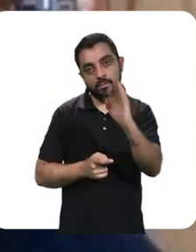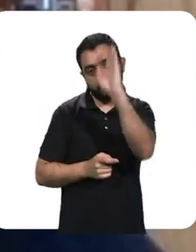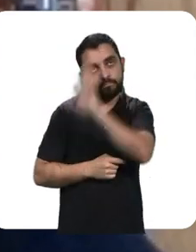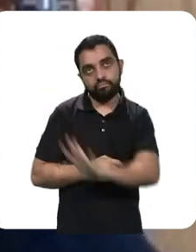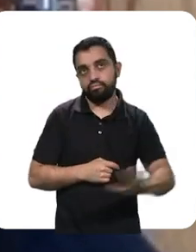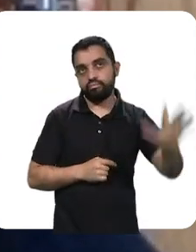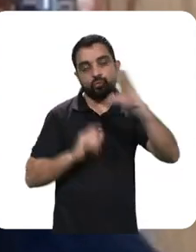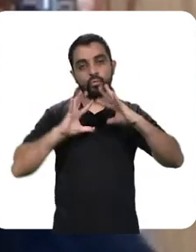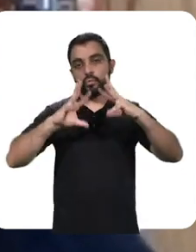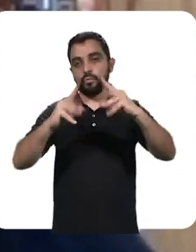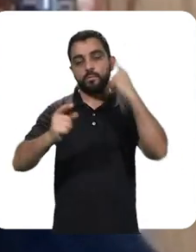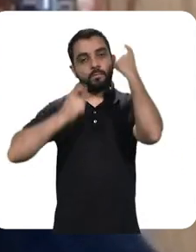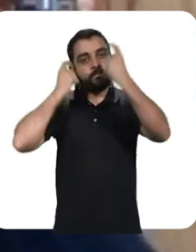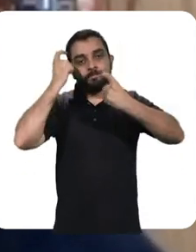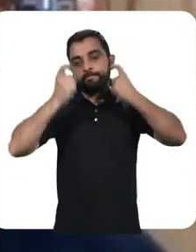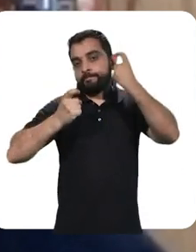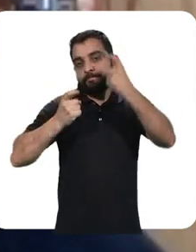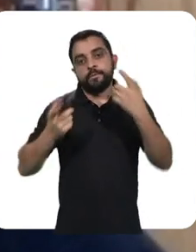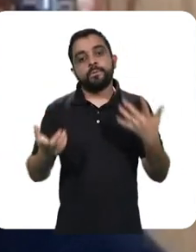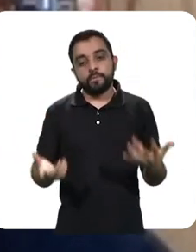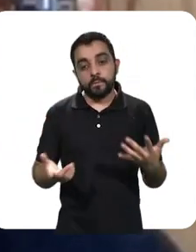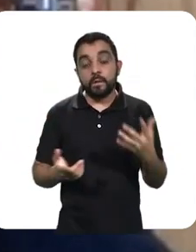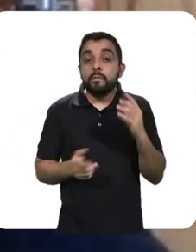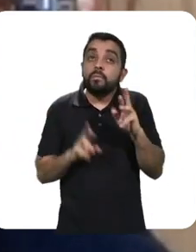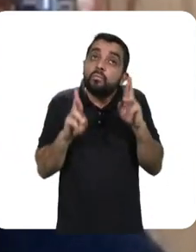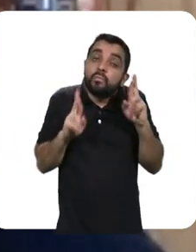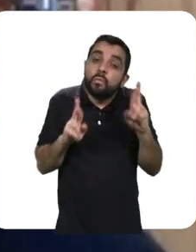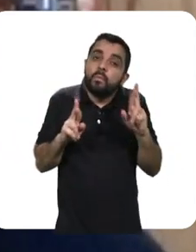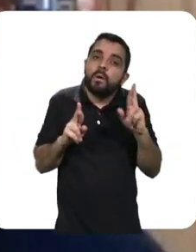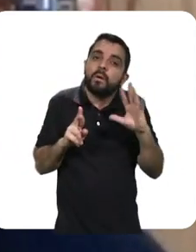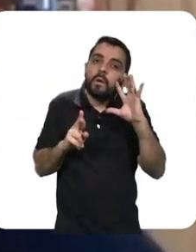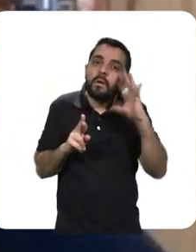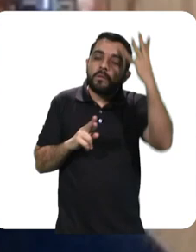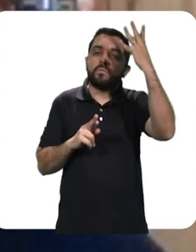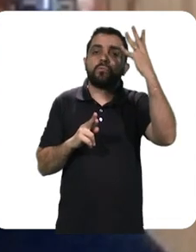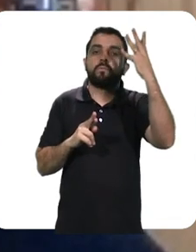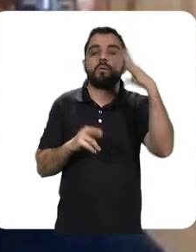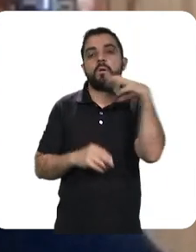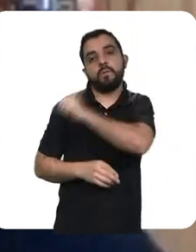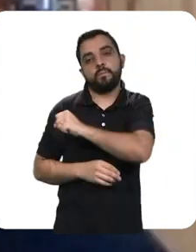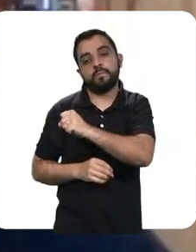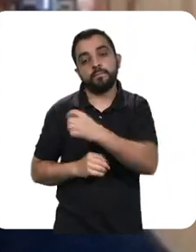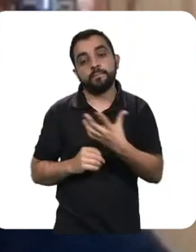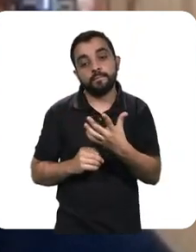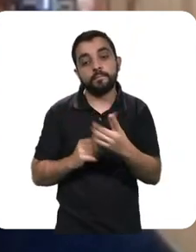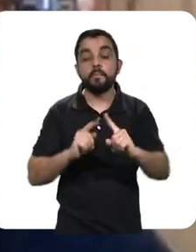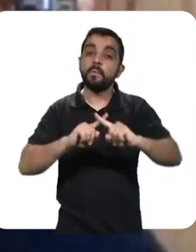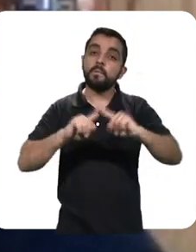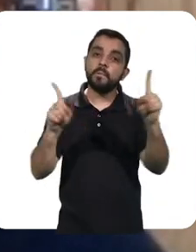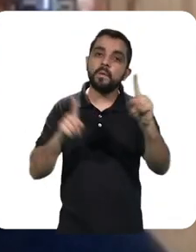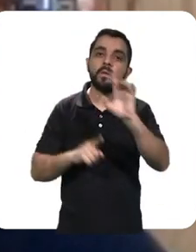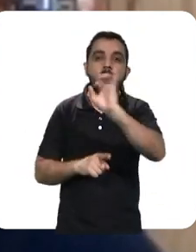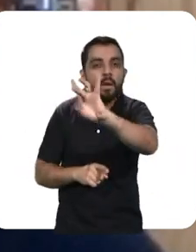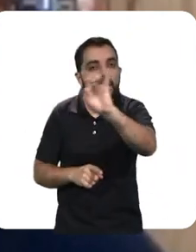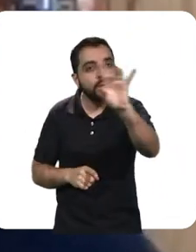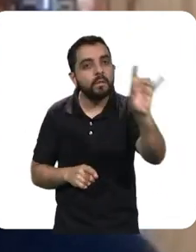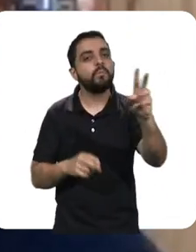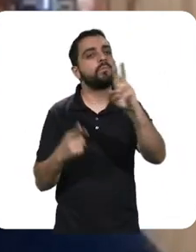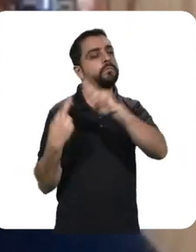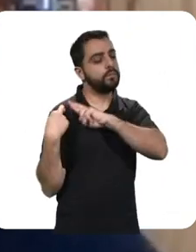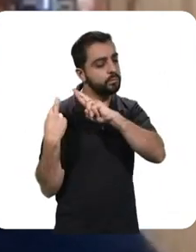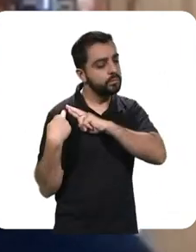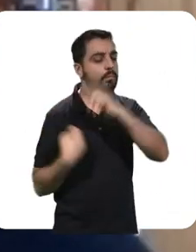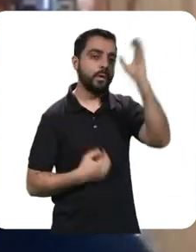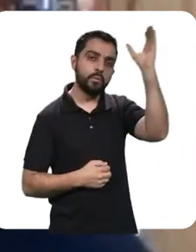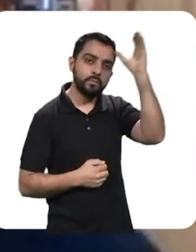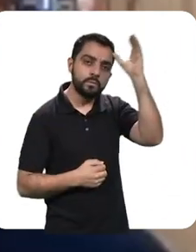os brasileiros. A gente espera que essa situação se resolva o mais breve possível, mas que também que cada um faça a sua parte,